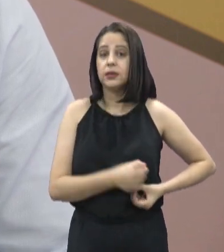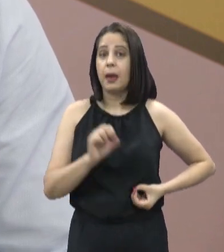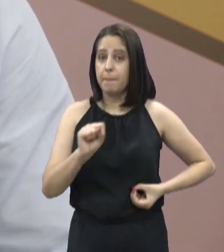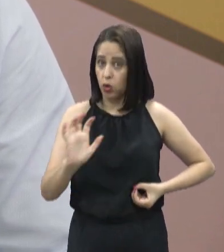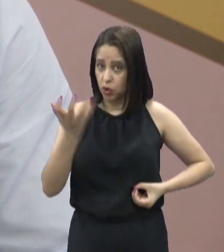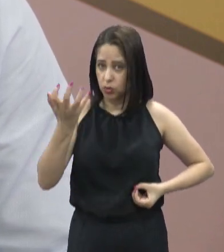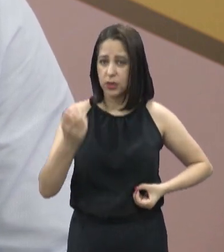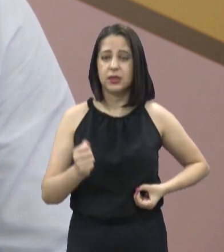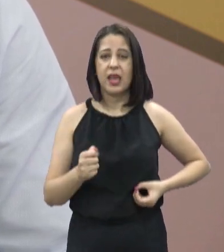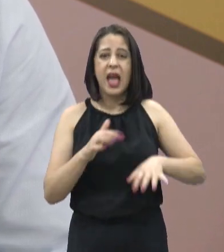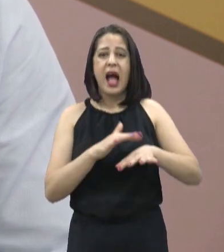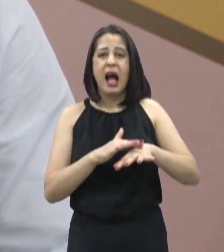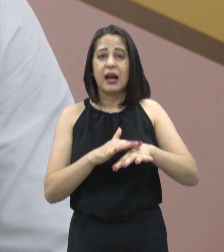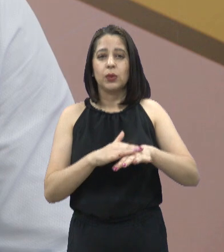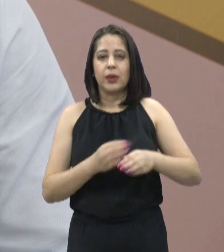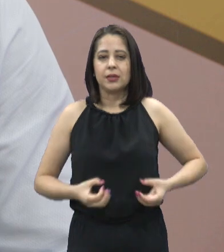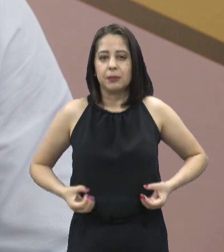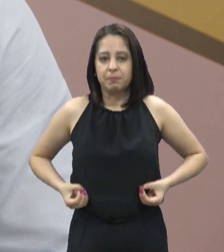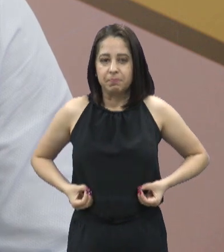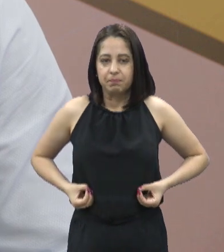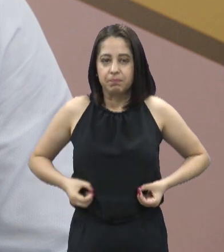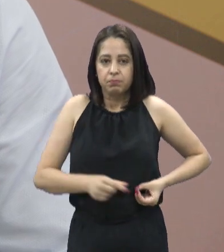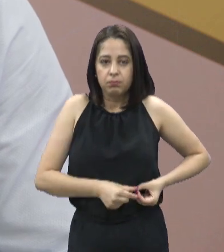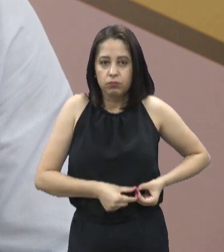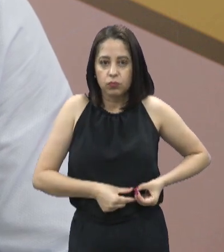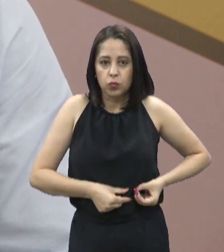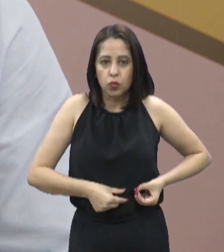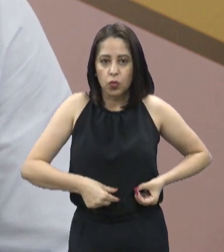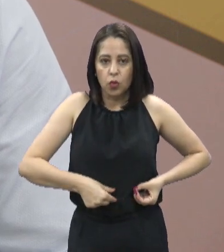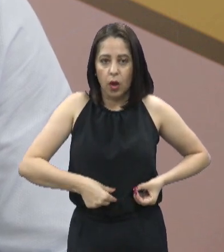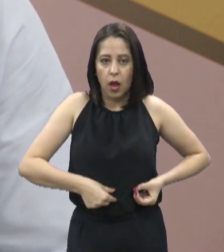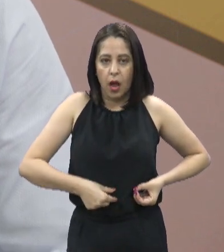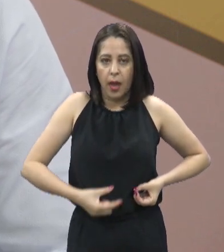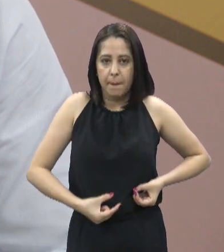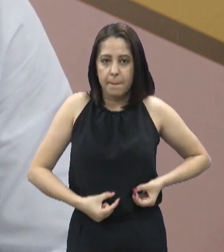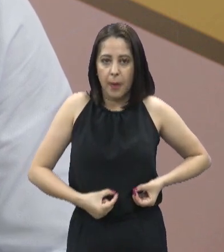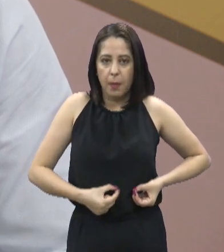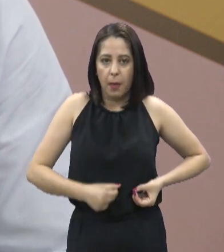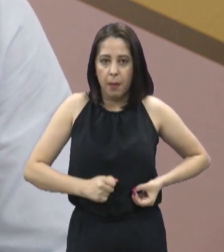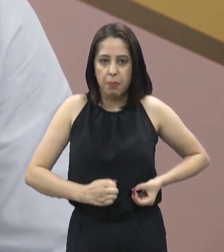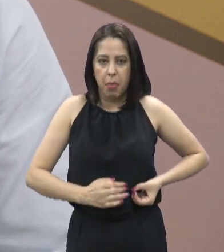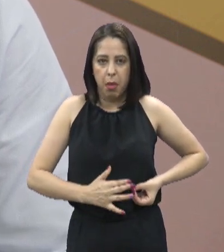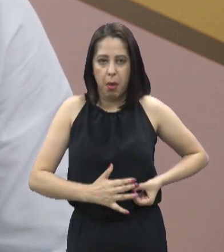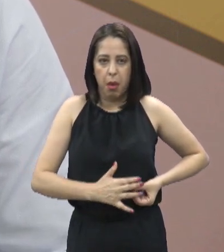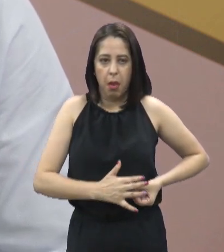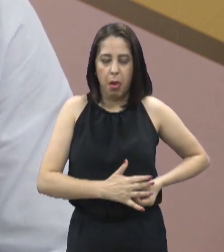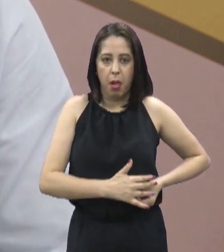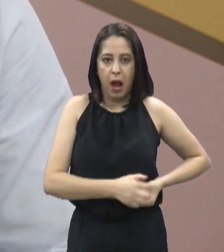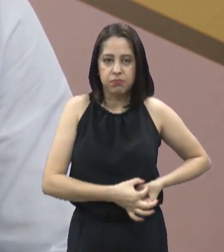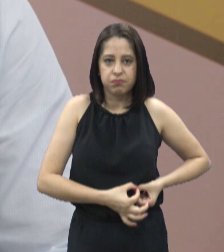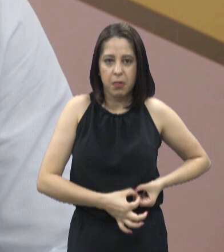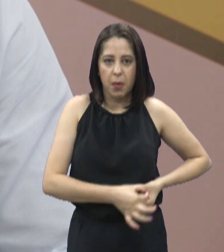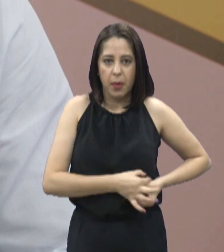doença parecida, quando surge na trompa é uma doença parecida com a de ovário. Mas ele pode surgir e também é uma doença diferente,